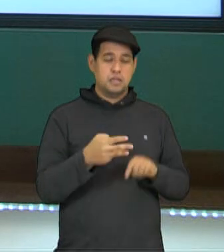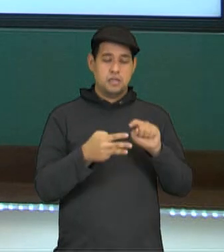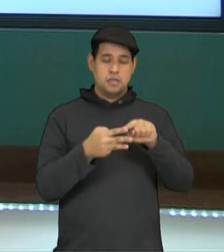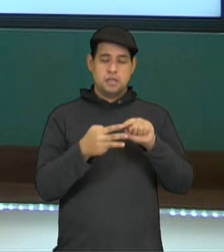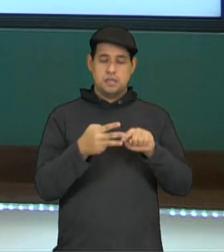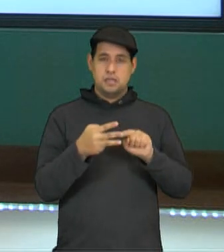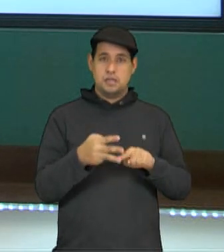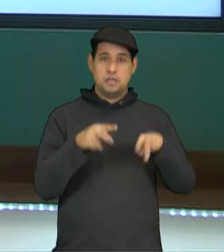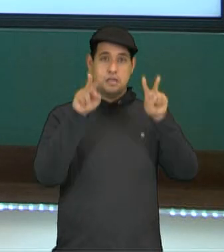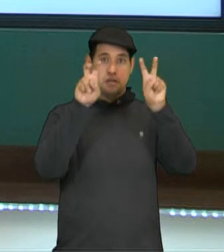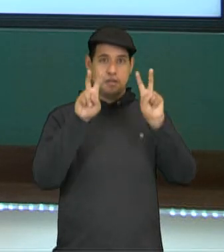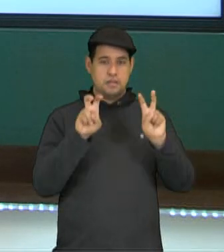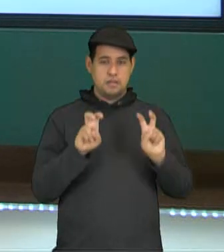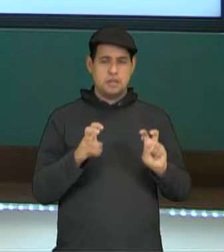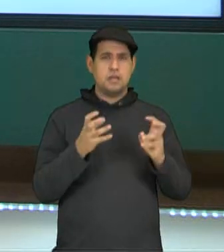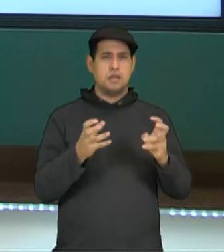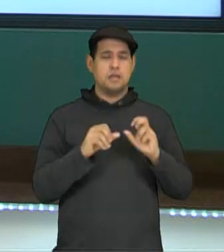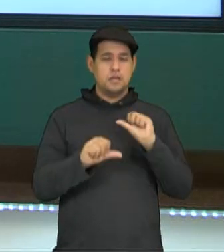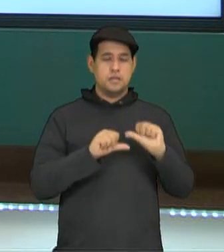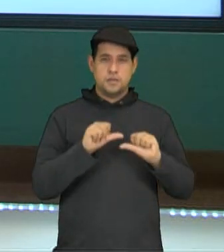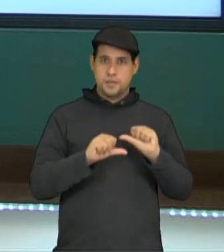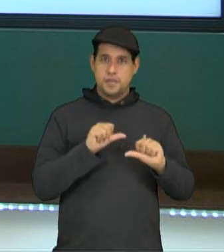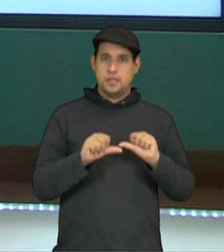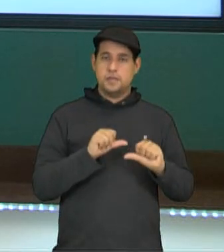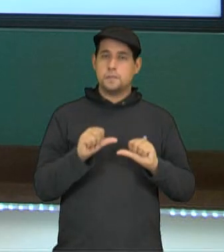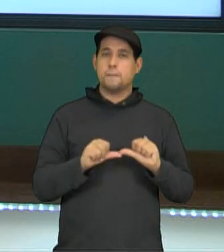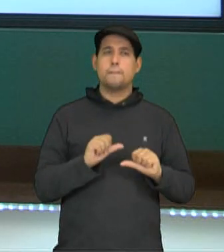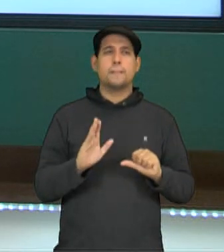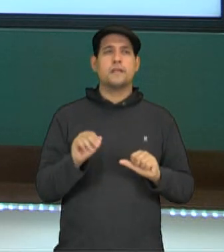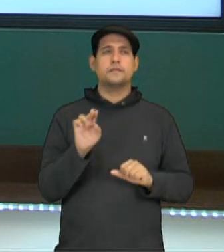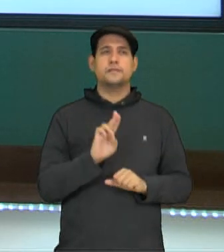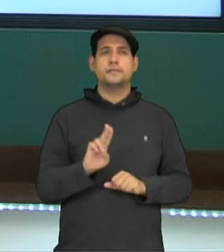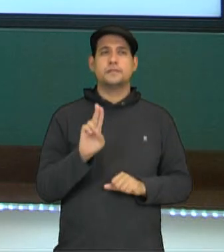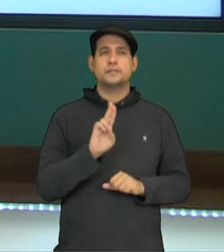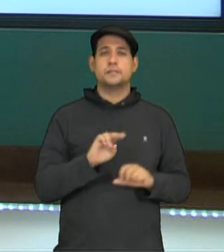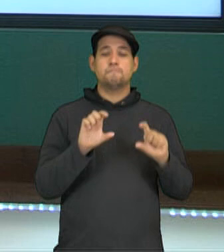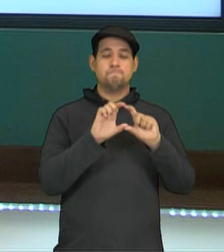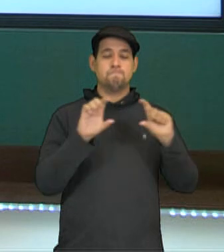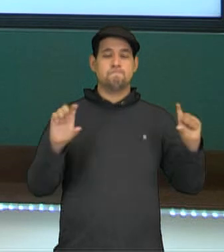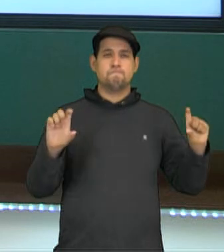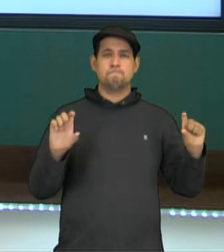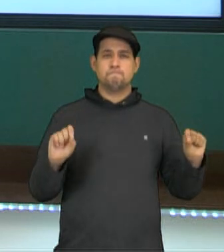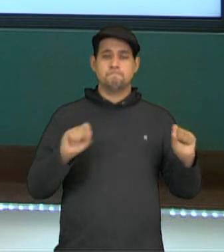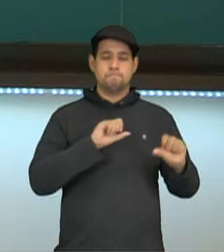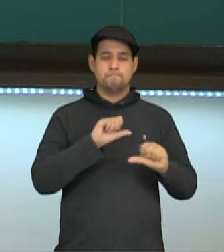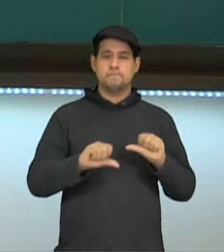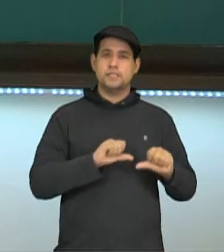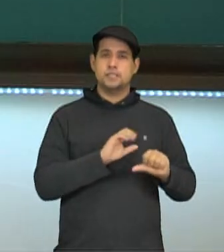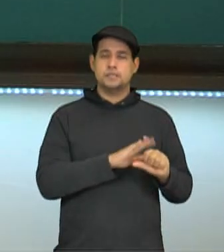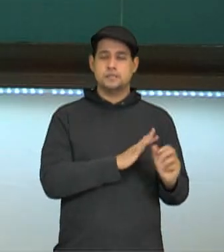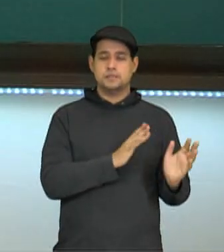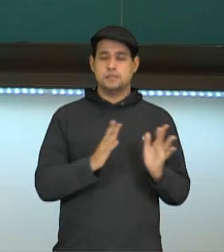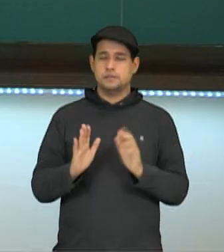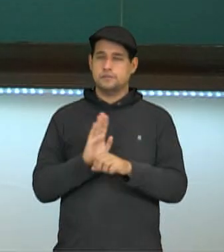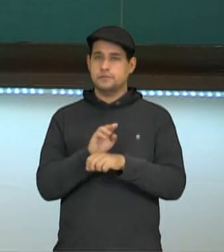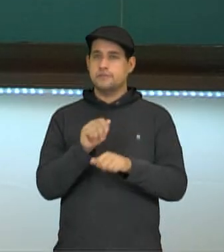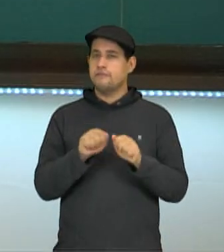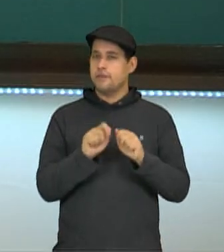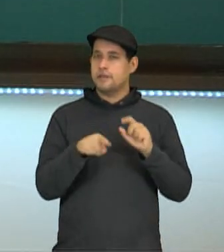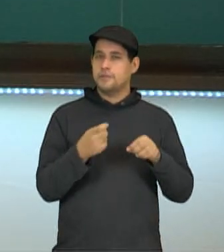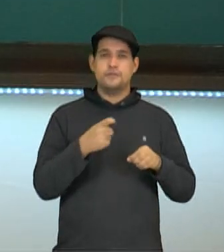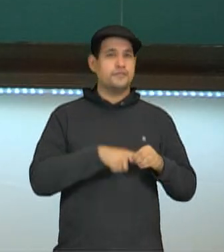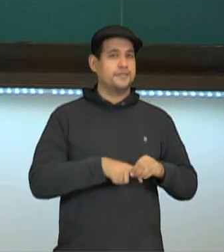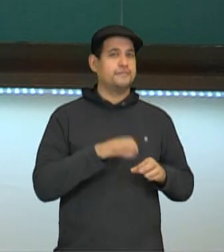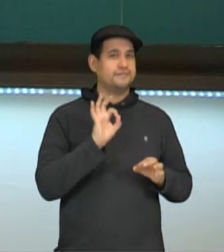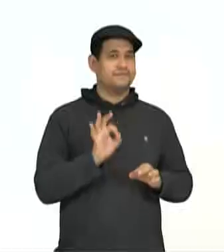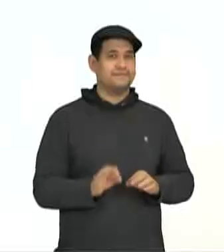frases que eu gostaria que vocês mudassem para o discurso indireto. Eu coloquei aqui em cima a mudança de tempos verbais para ajudar vocês. Façam aí que eu já volto para